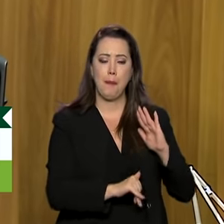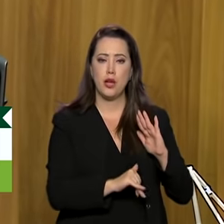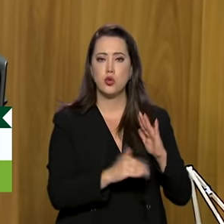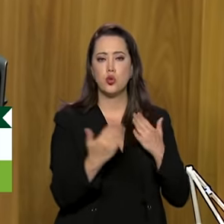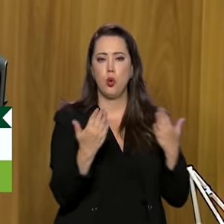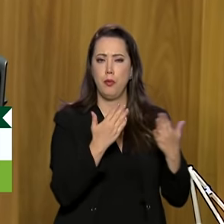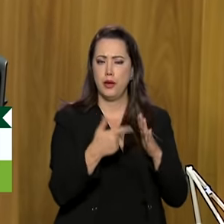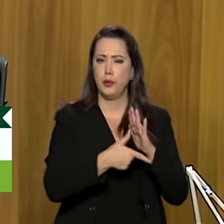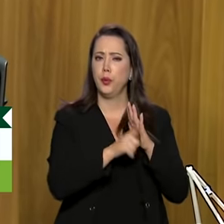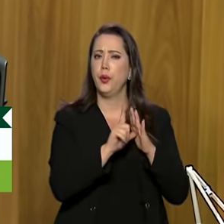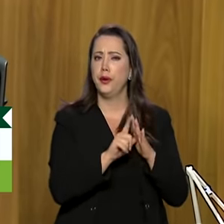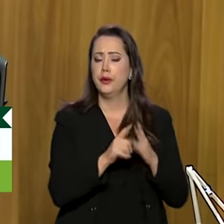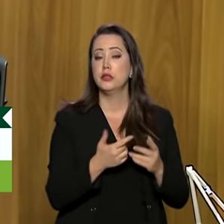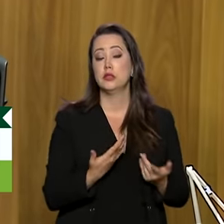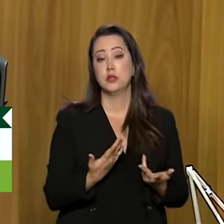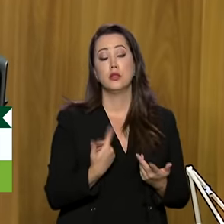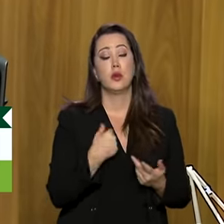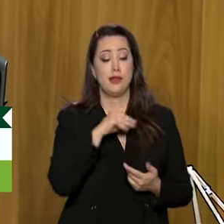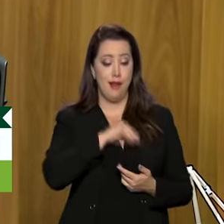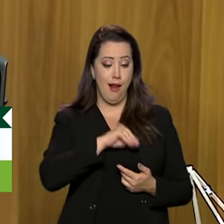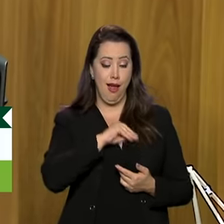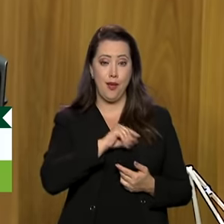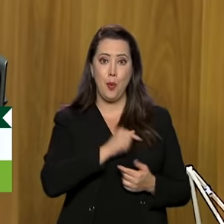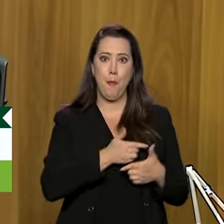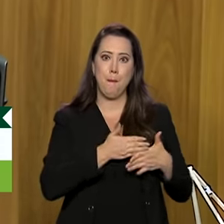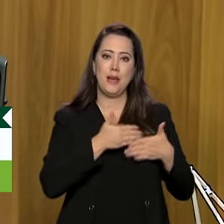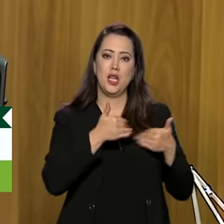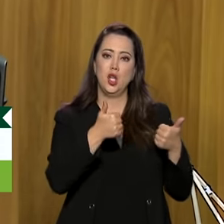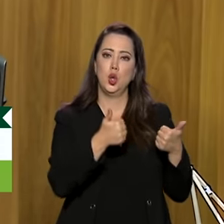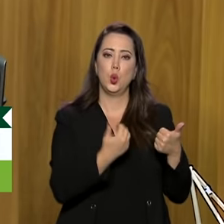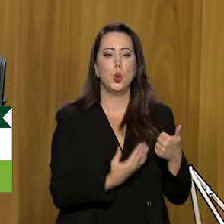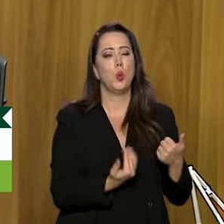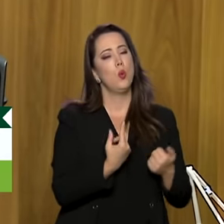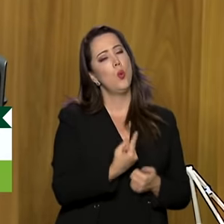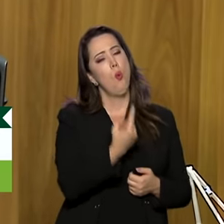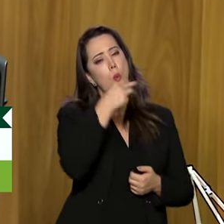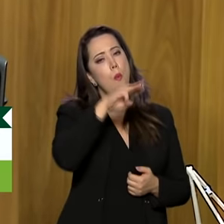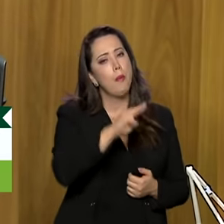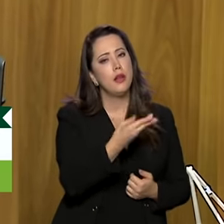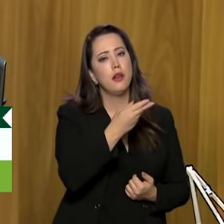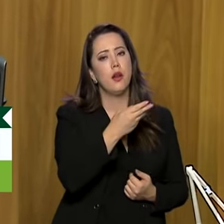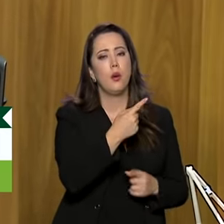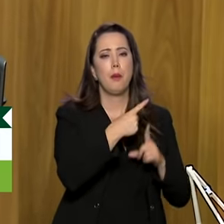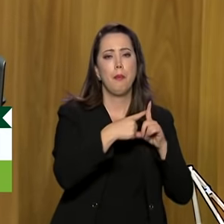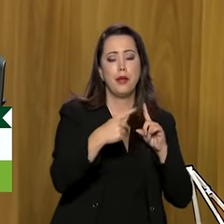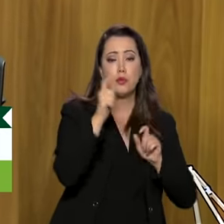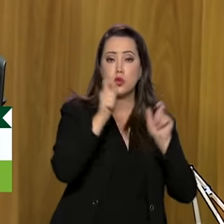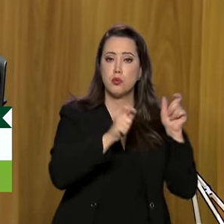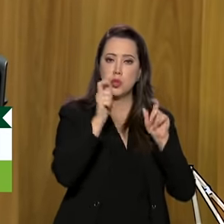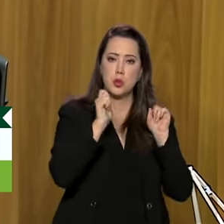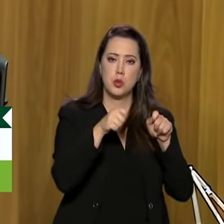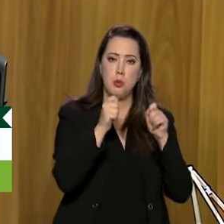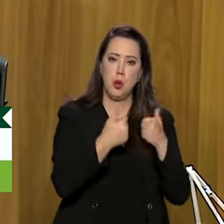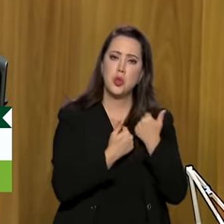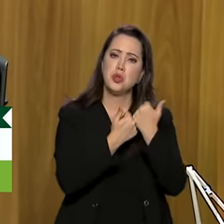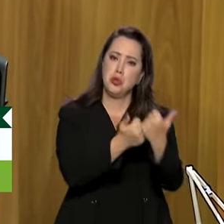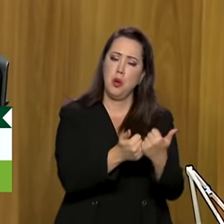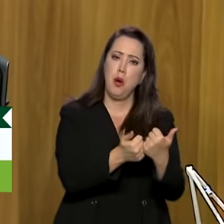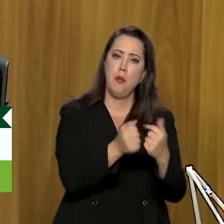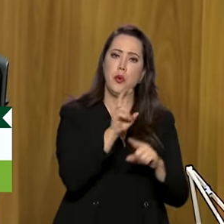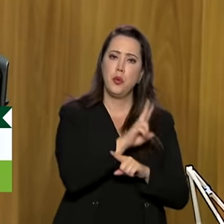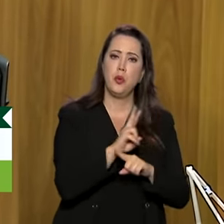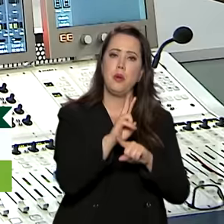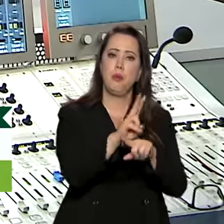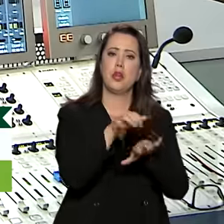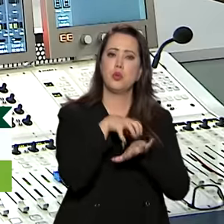isso gera um aumento de renda e são mais de um milhão e meio de pessoas que podem ser beneficiados com